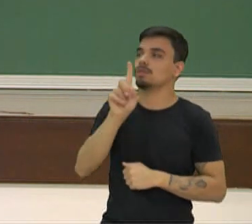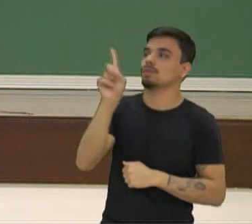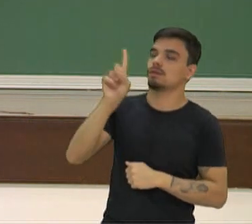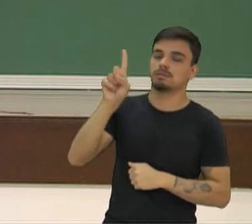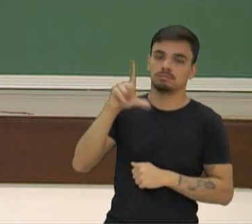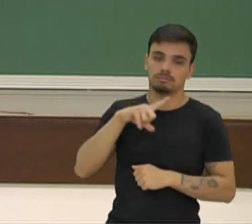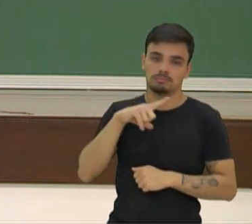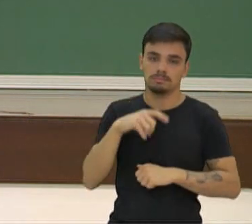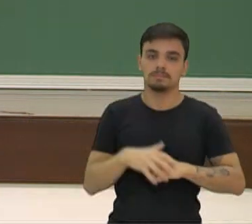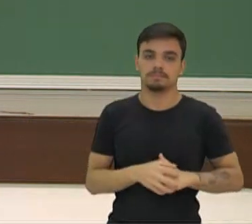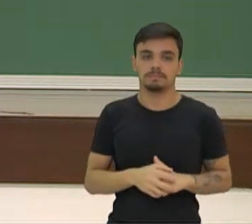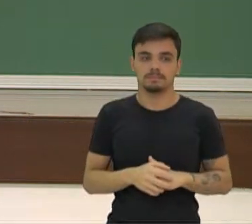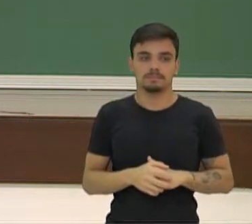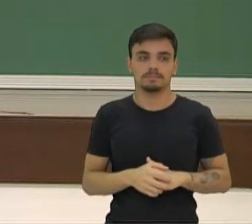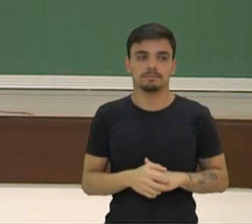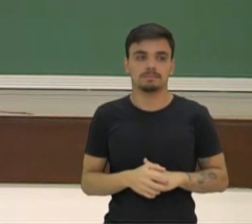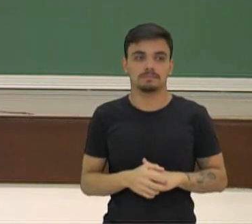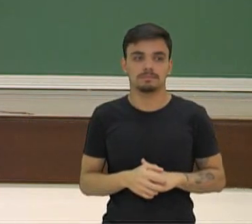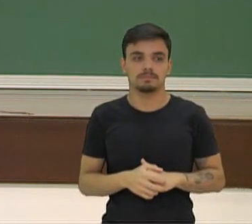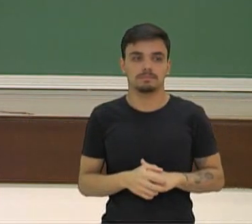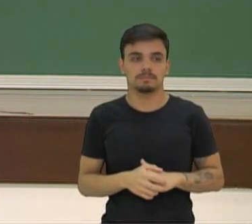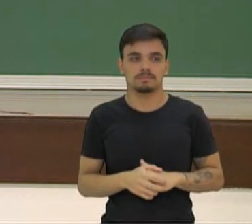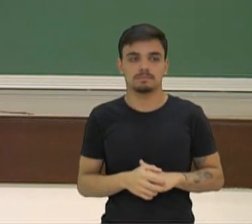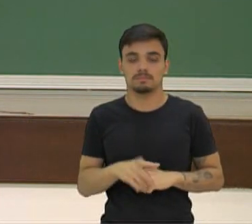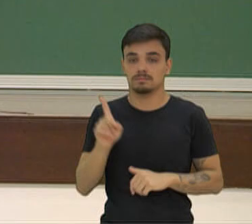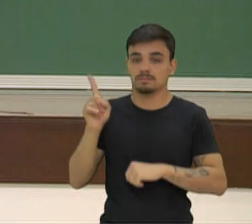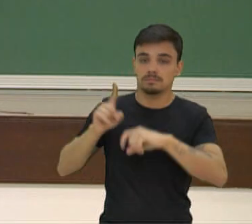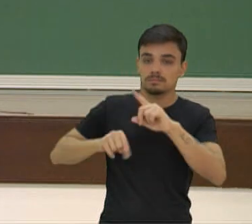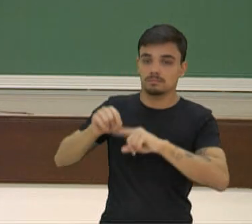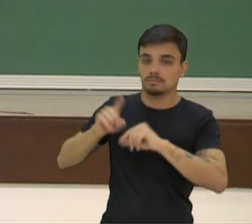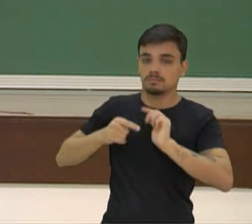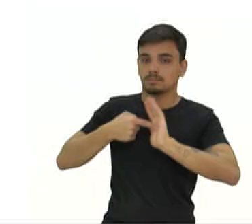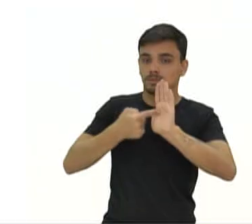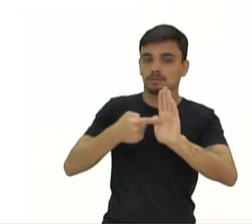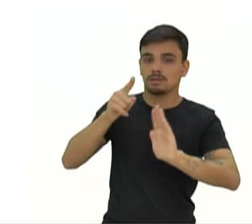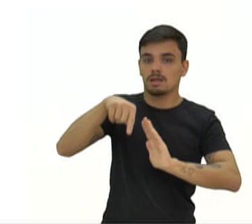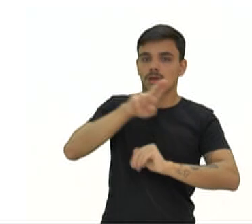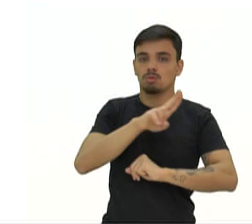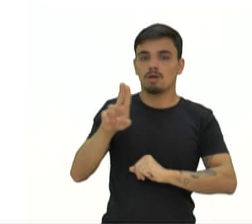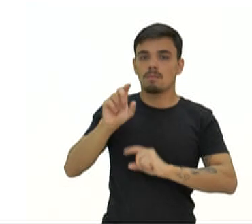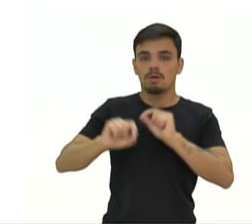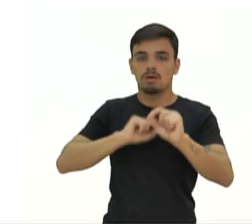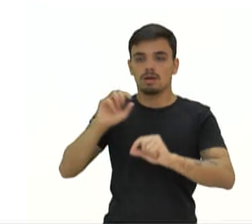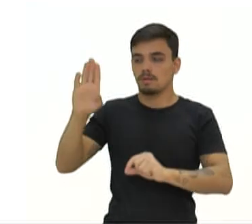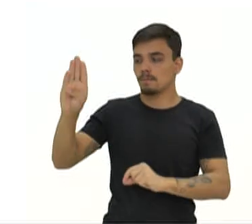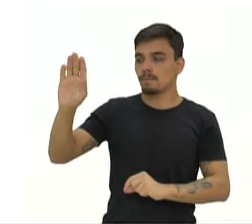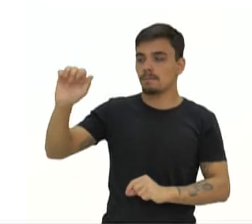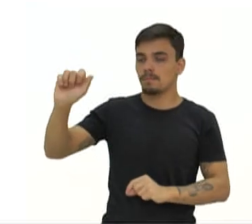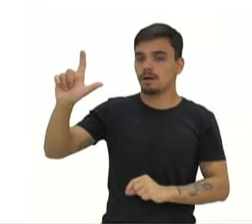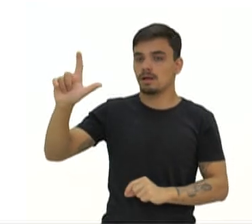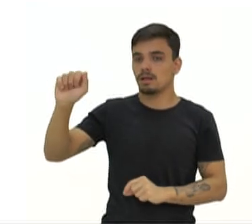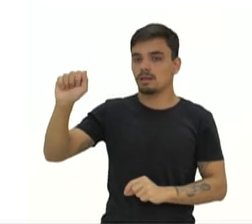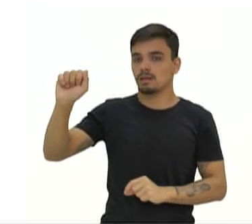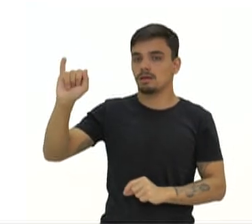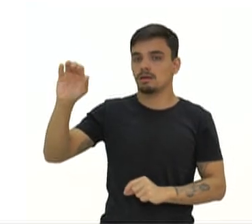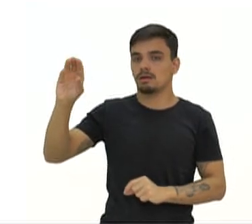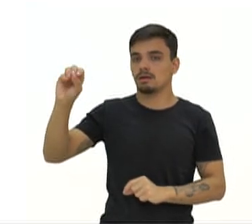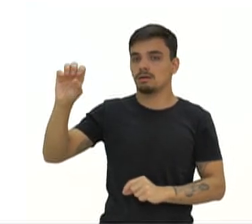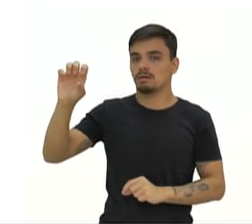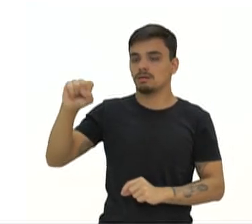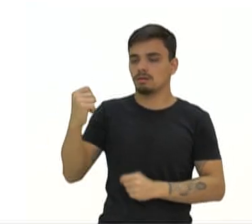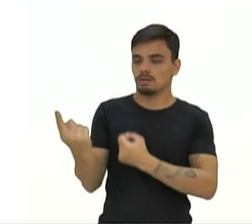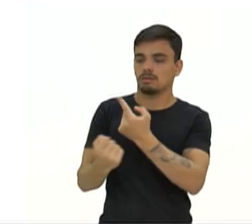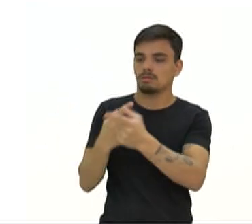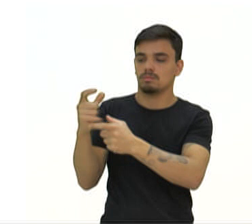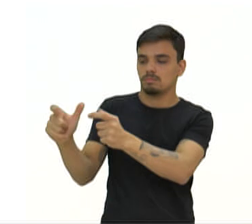objeto. Ok? Os objetos apresentados são chamados de balaios em algumas